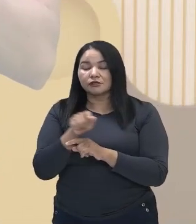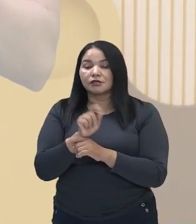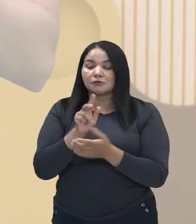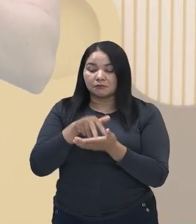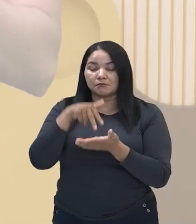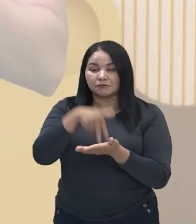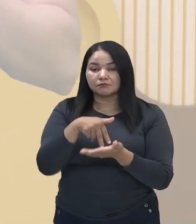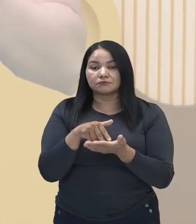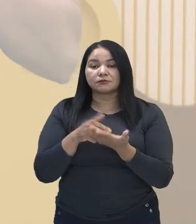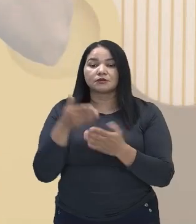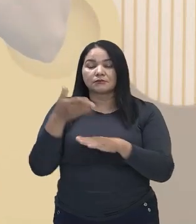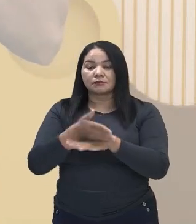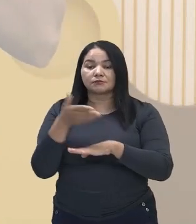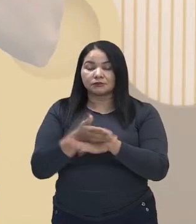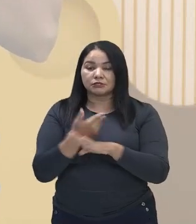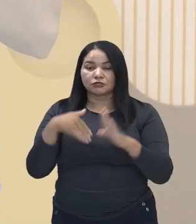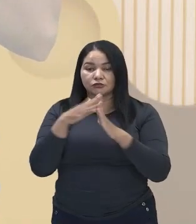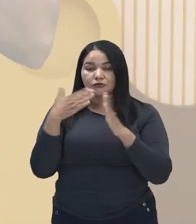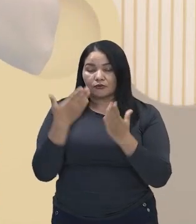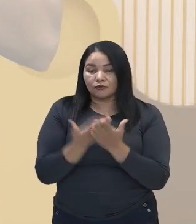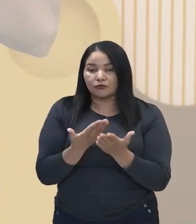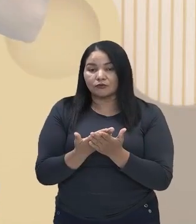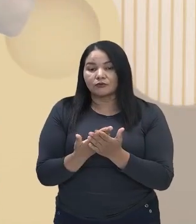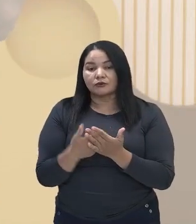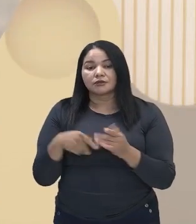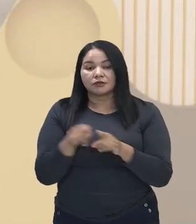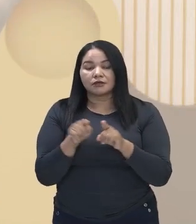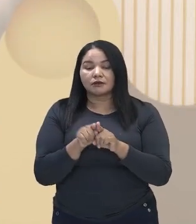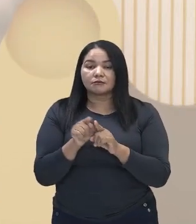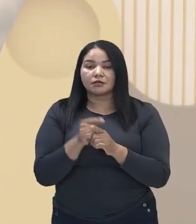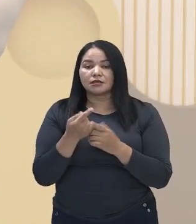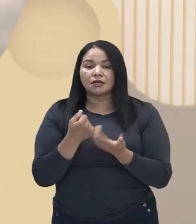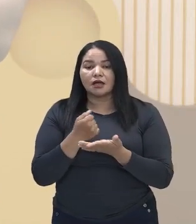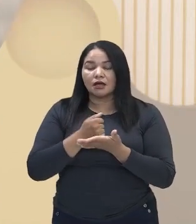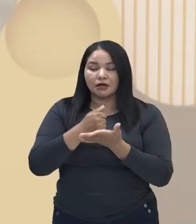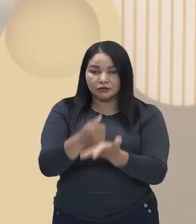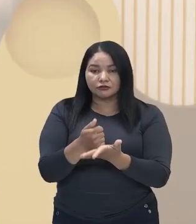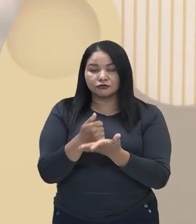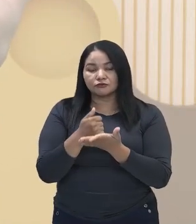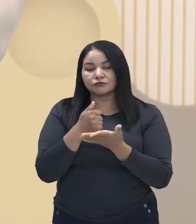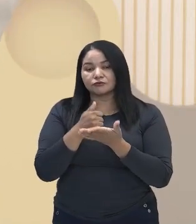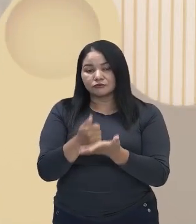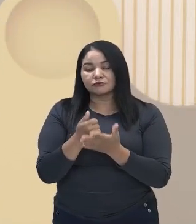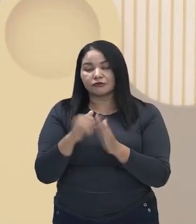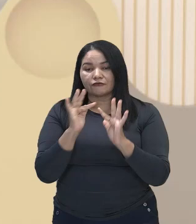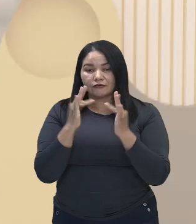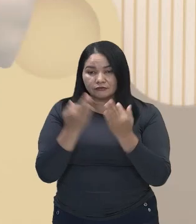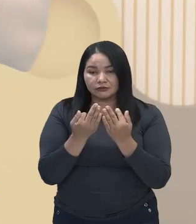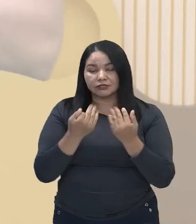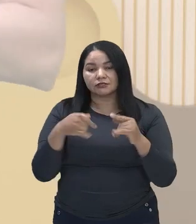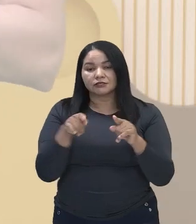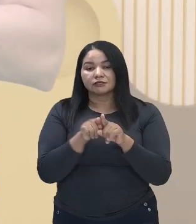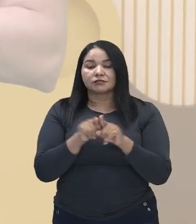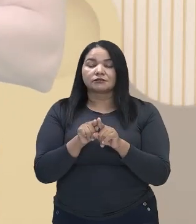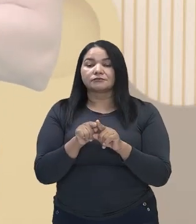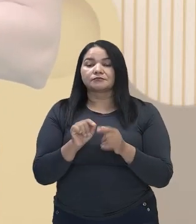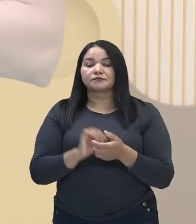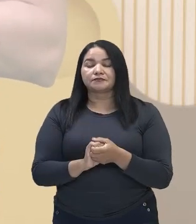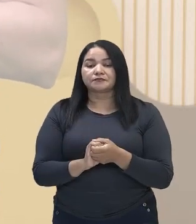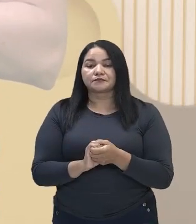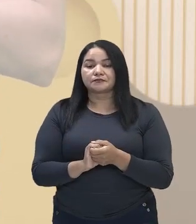na escola, tá? E o Pé de Meia serve ali como uma ajuda para a família de vocês, para vocês